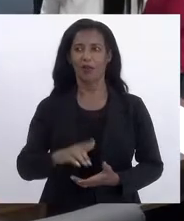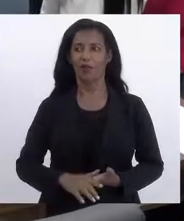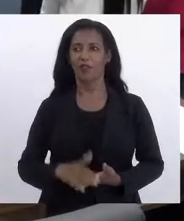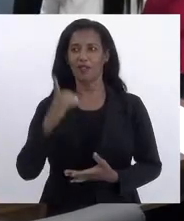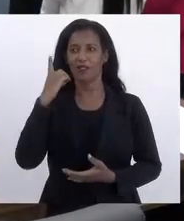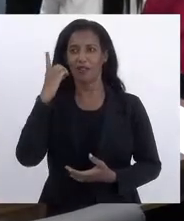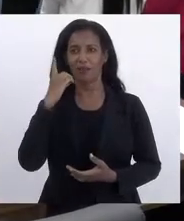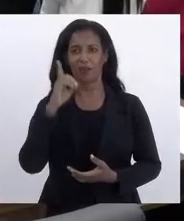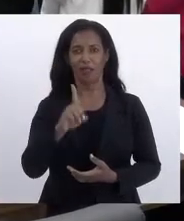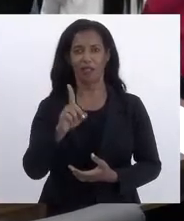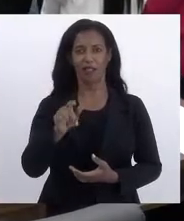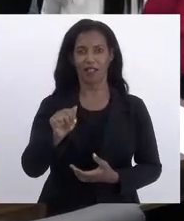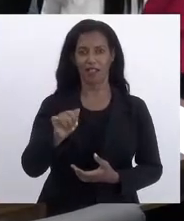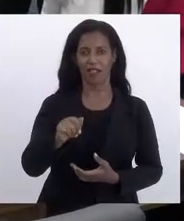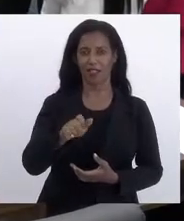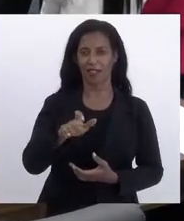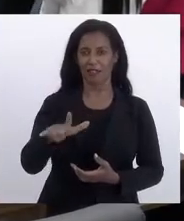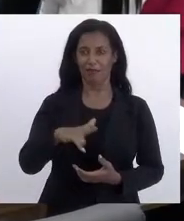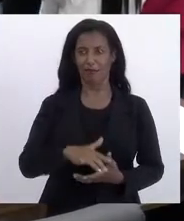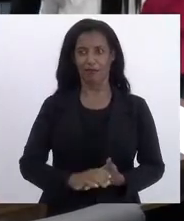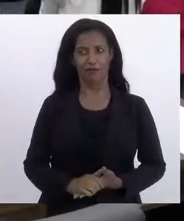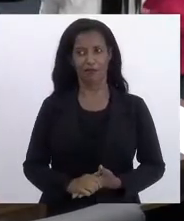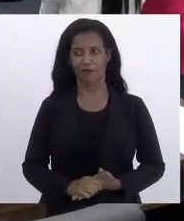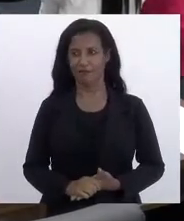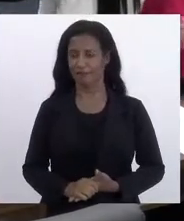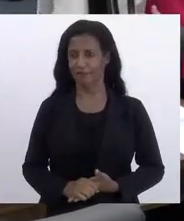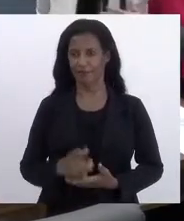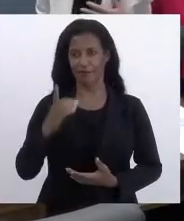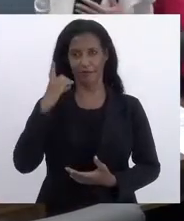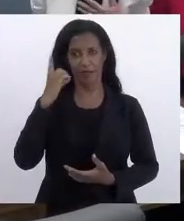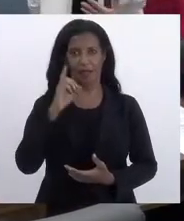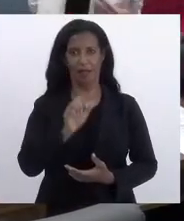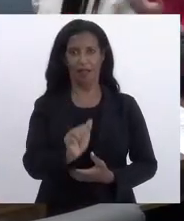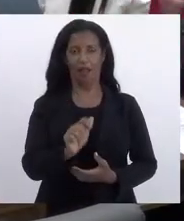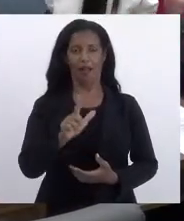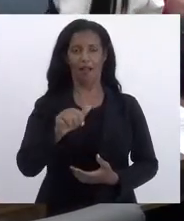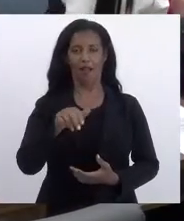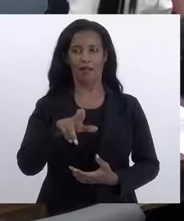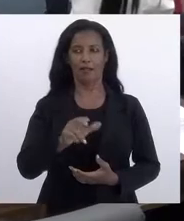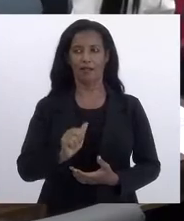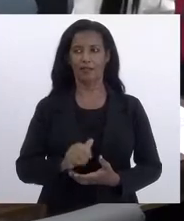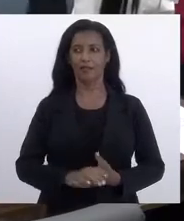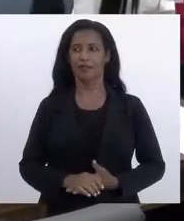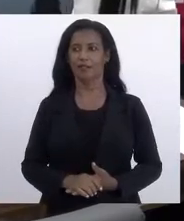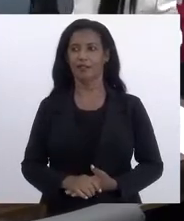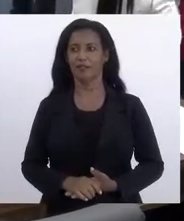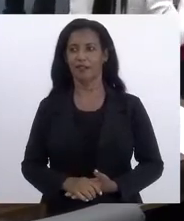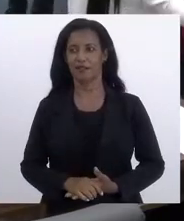Deputado Daniel Librelon. Deputada Alana Passos.